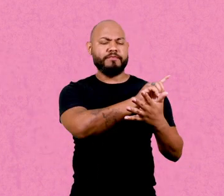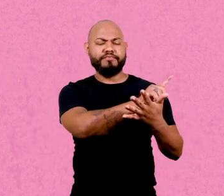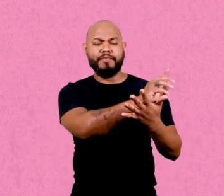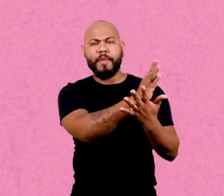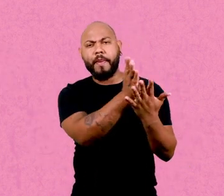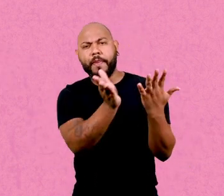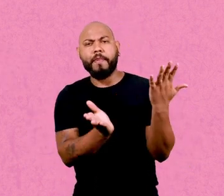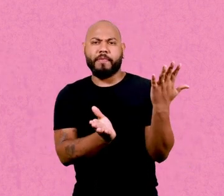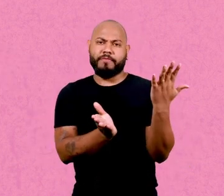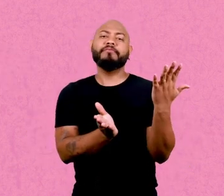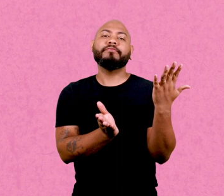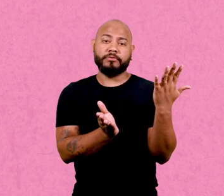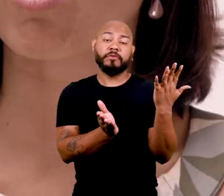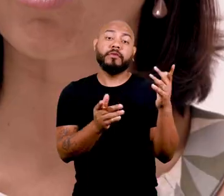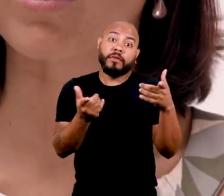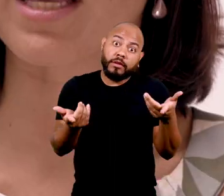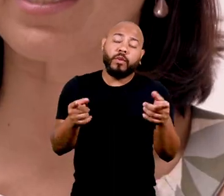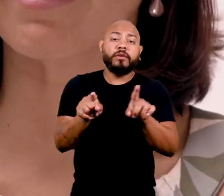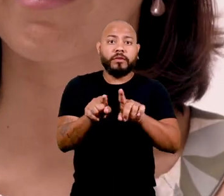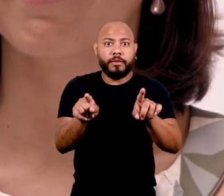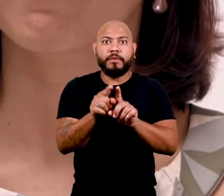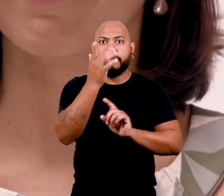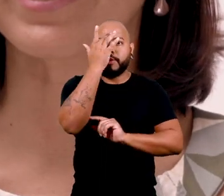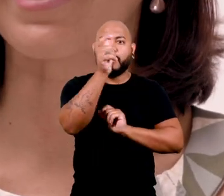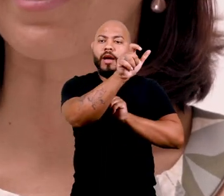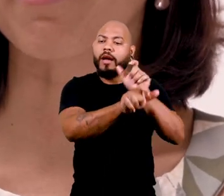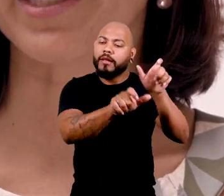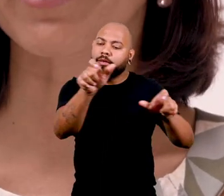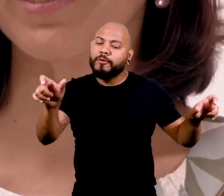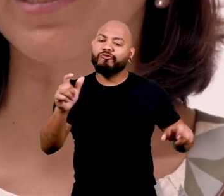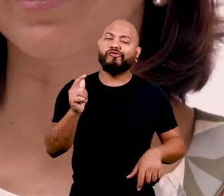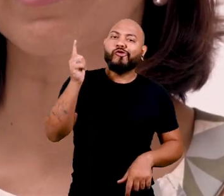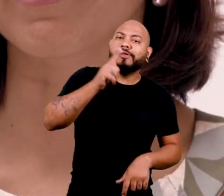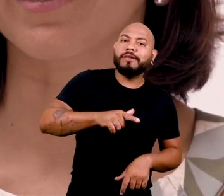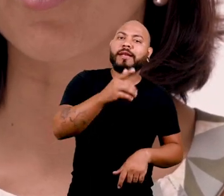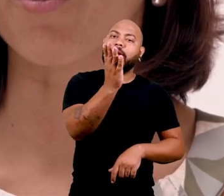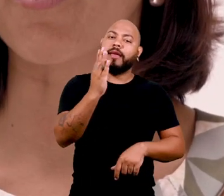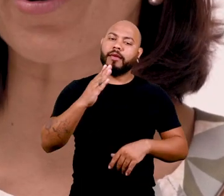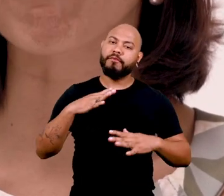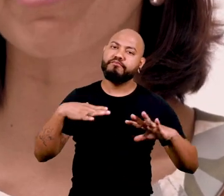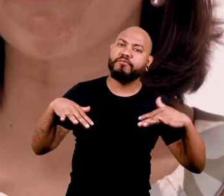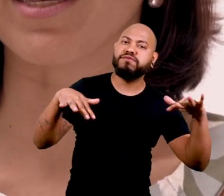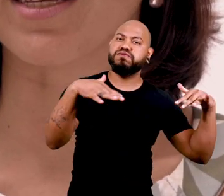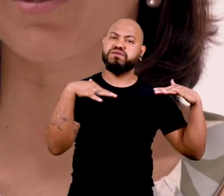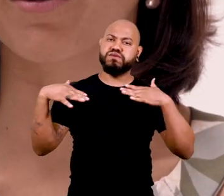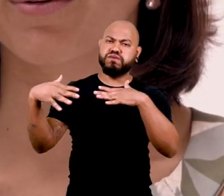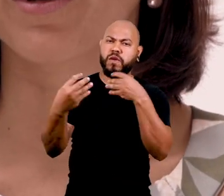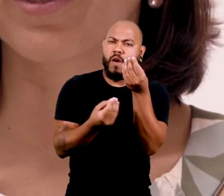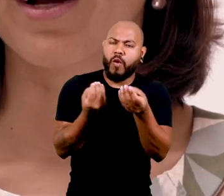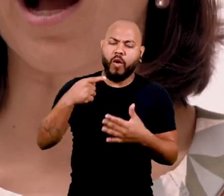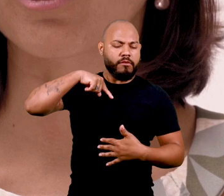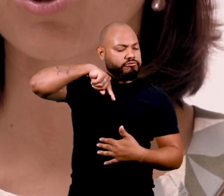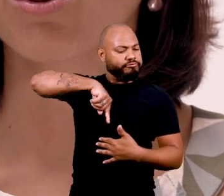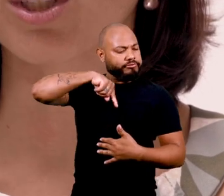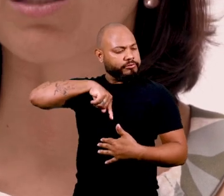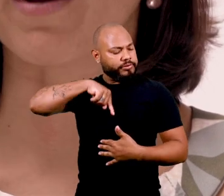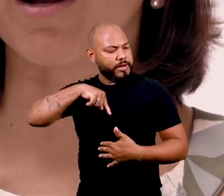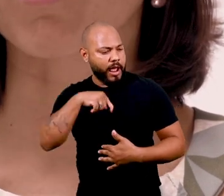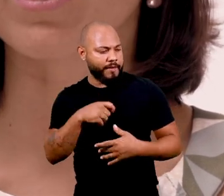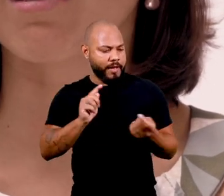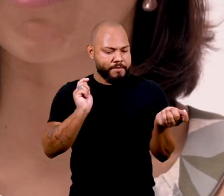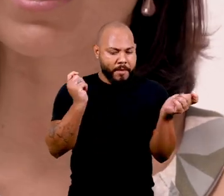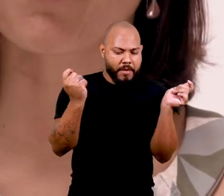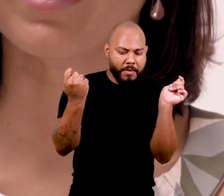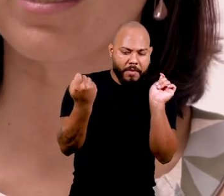assim. E a forma também como cada pessoa consegue lidar com aquilo ali, né? Como ela vai fazendo ajustes